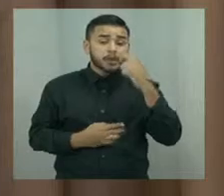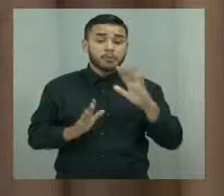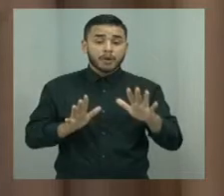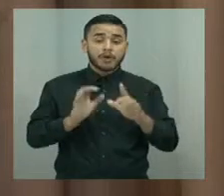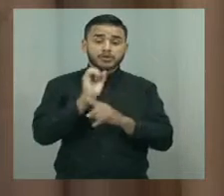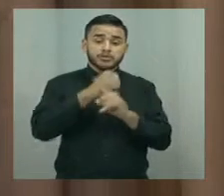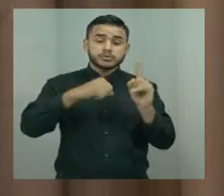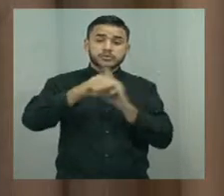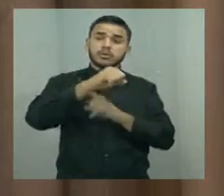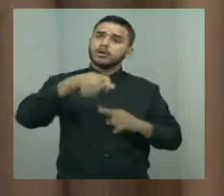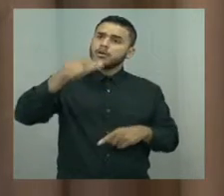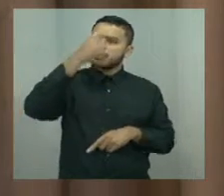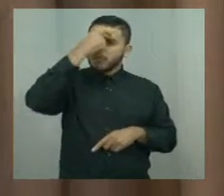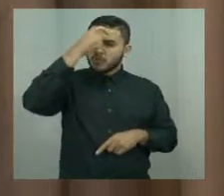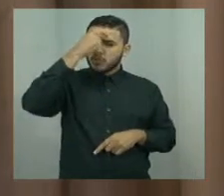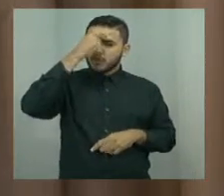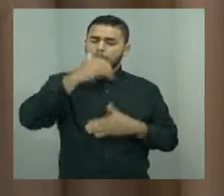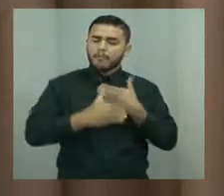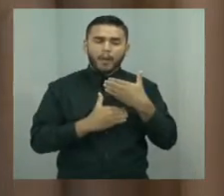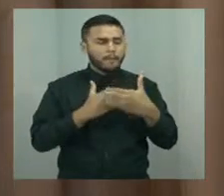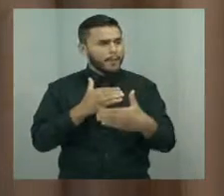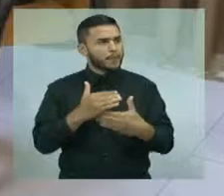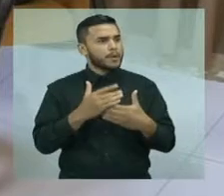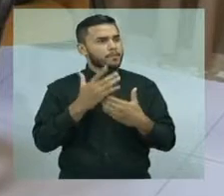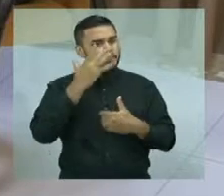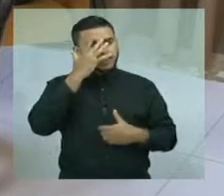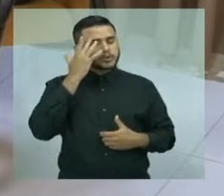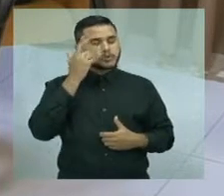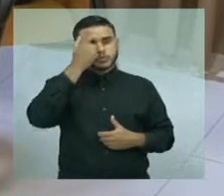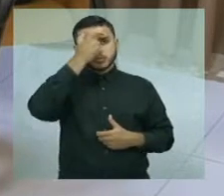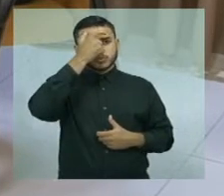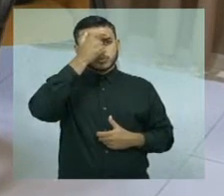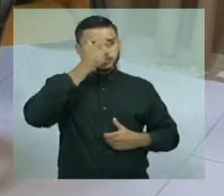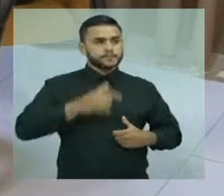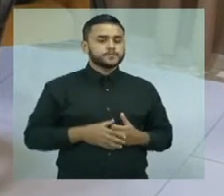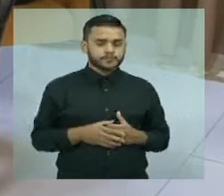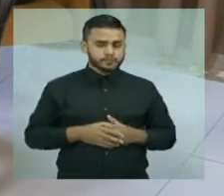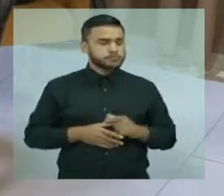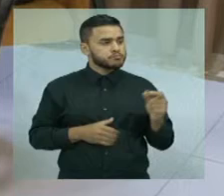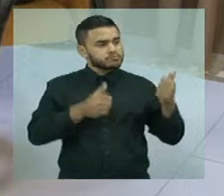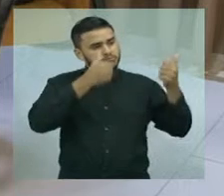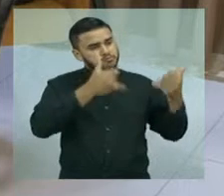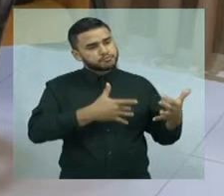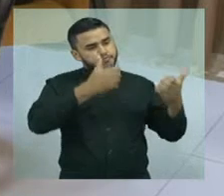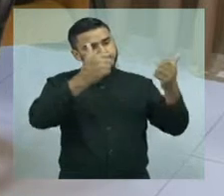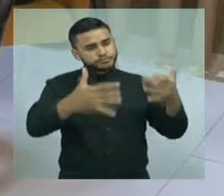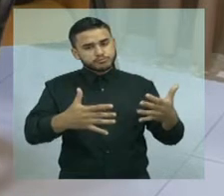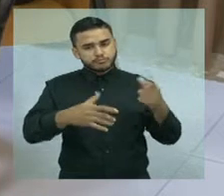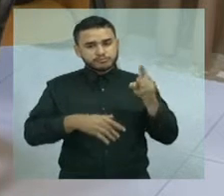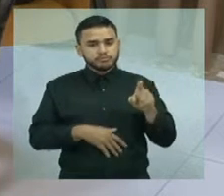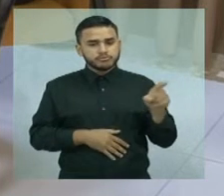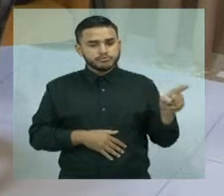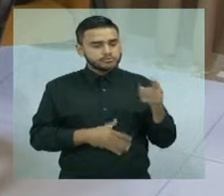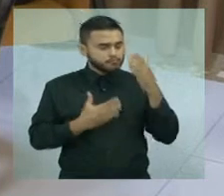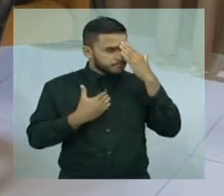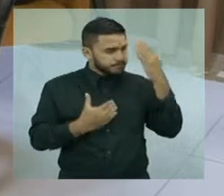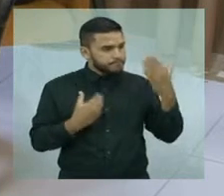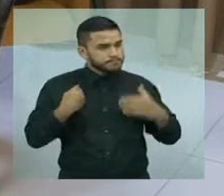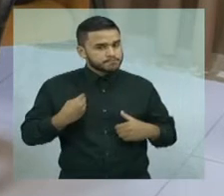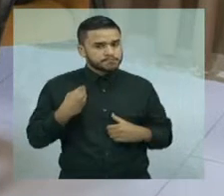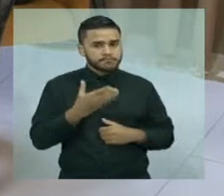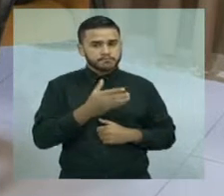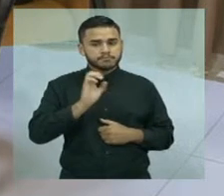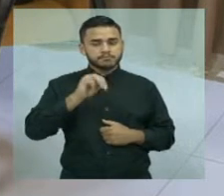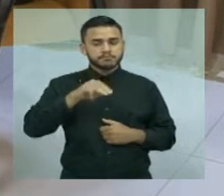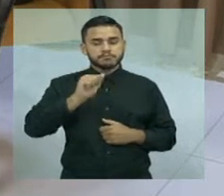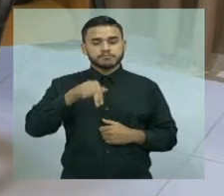mais consciente a cada dia. Então, façam suas considerações finais. Desde já agradeço o nome de toda a nossa equipe e a participação de vocês. Doutora Emanuele,